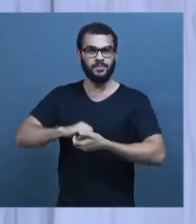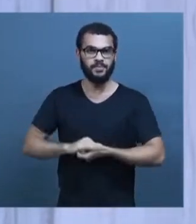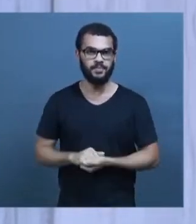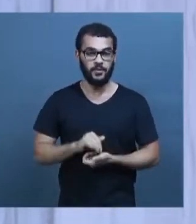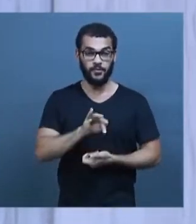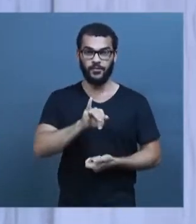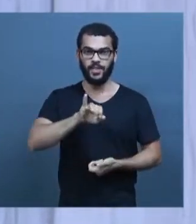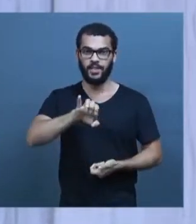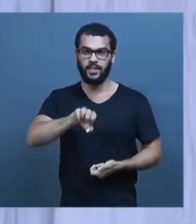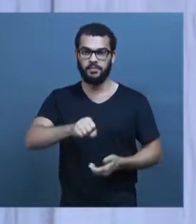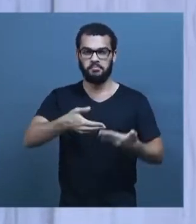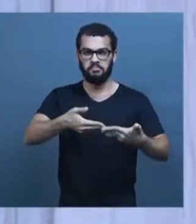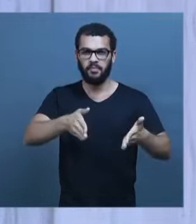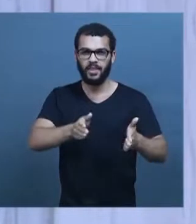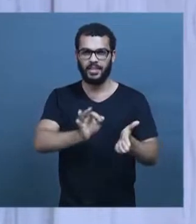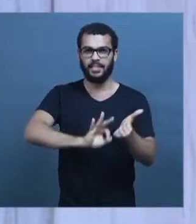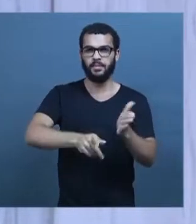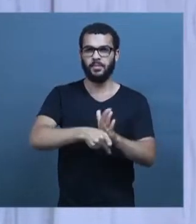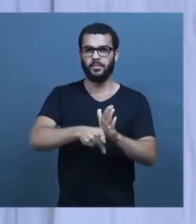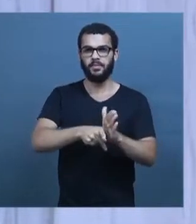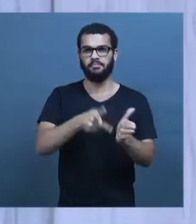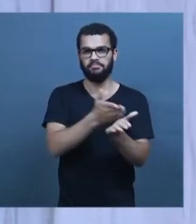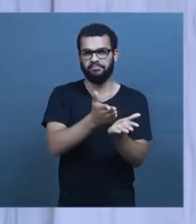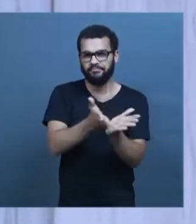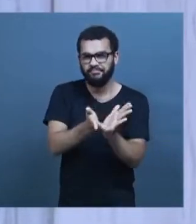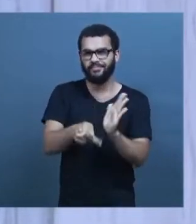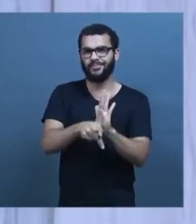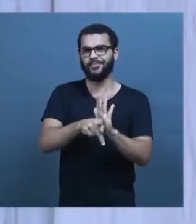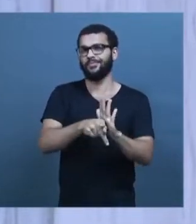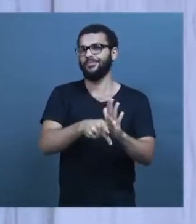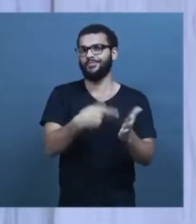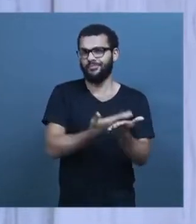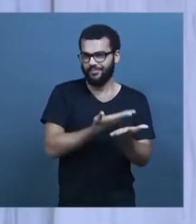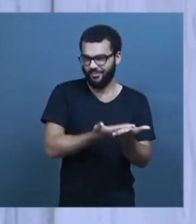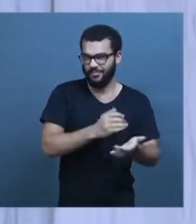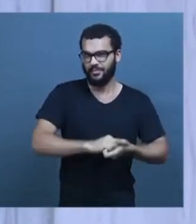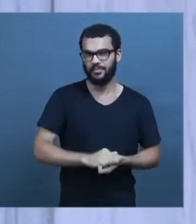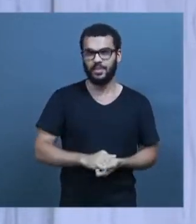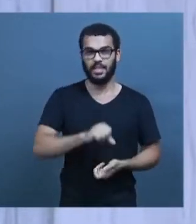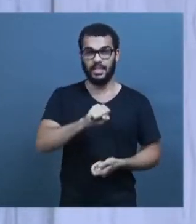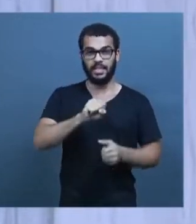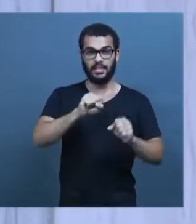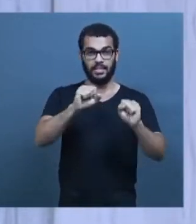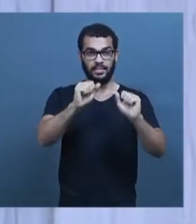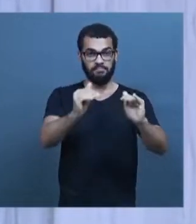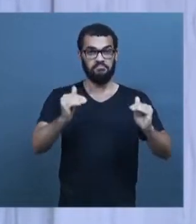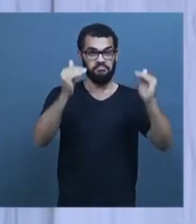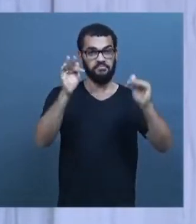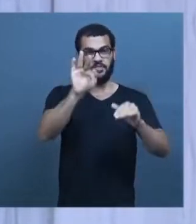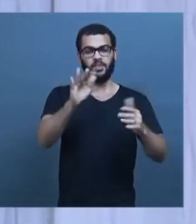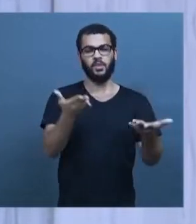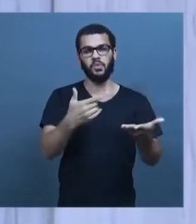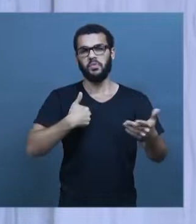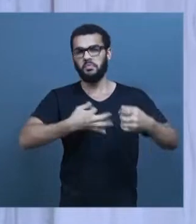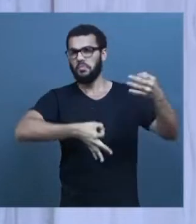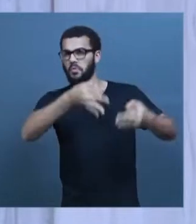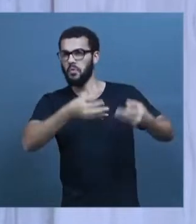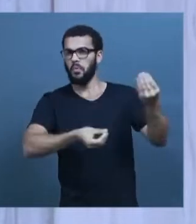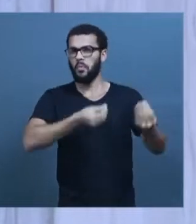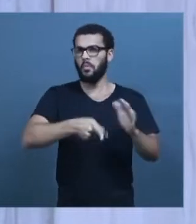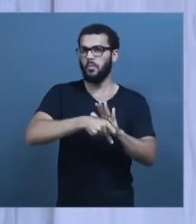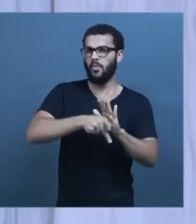para o financiamento estudantil. STF julga pedido de soltura do ex-presidente Lula. E hoje vamos falar